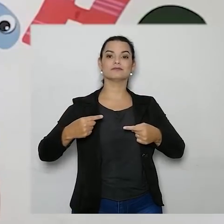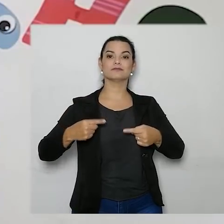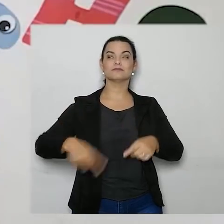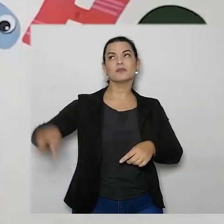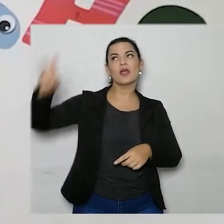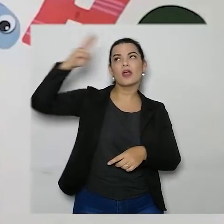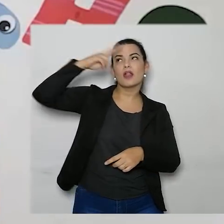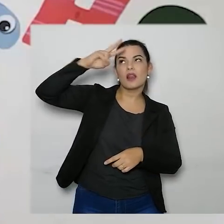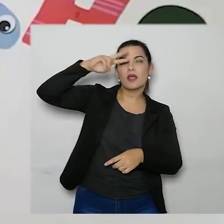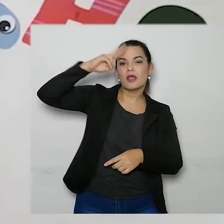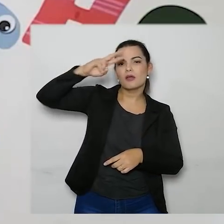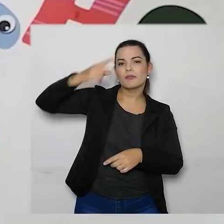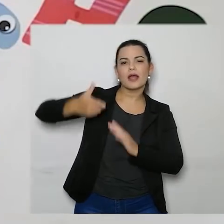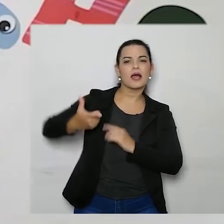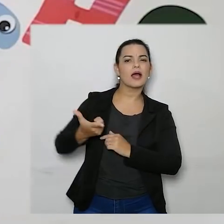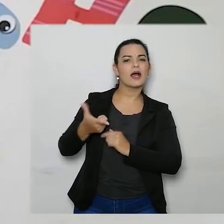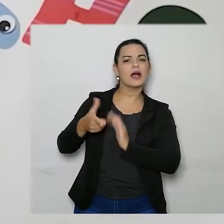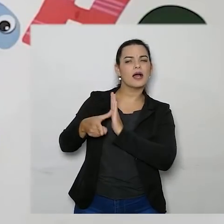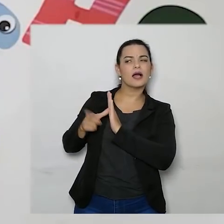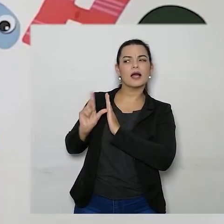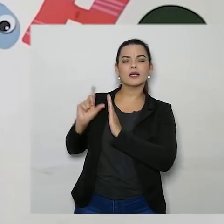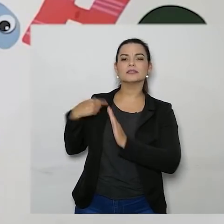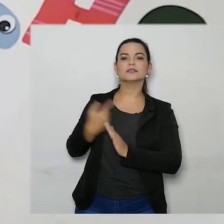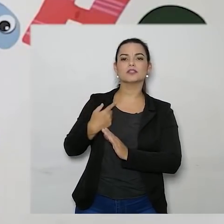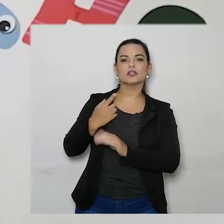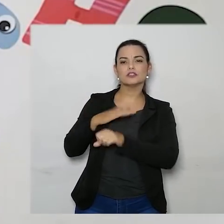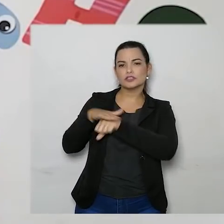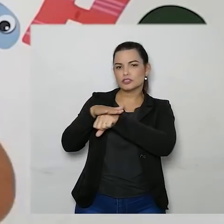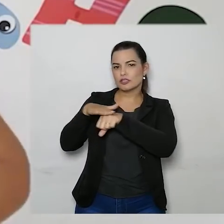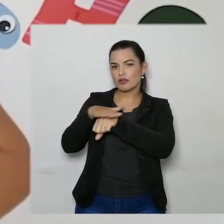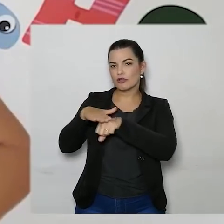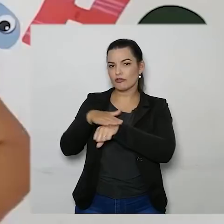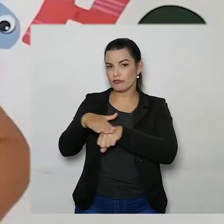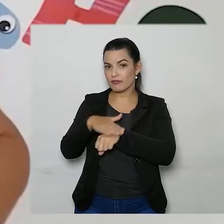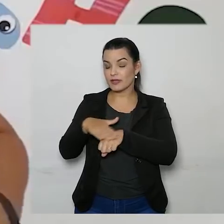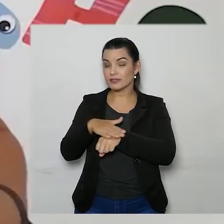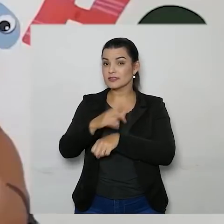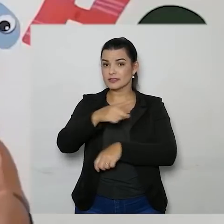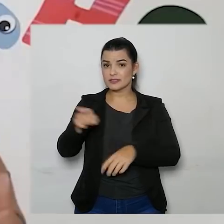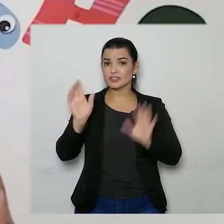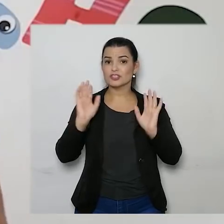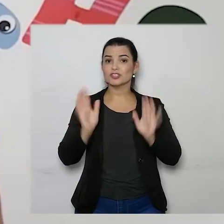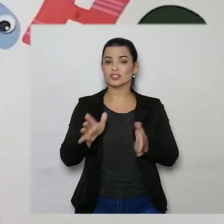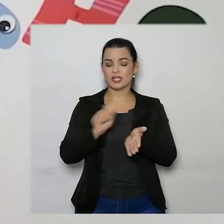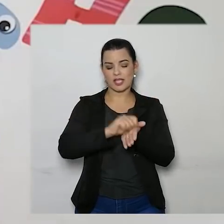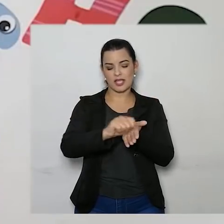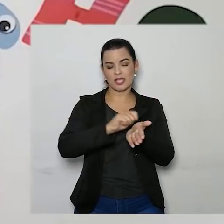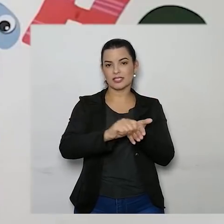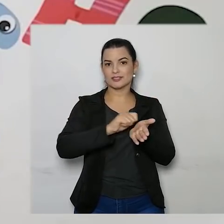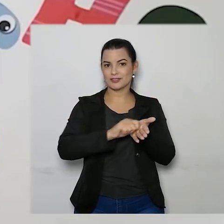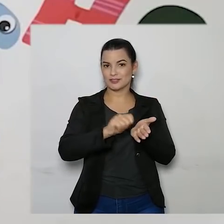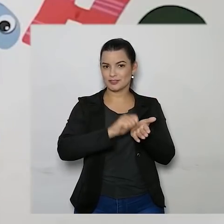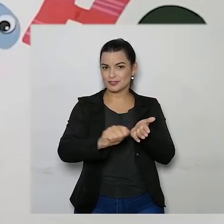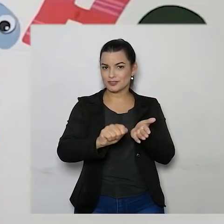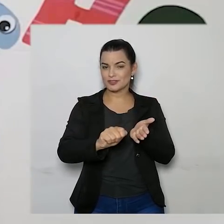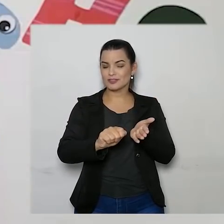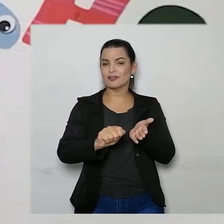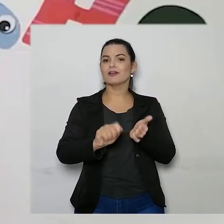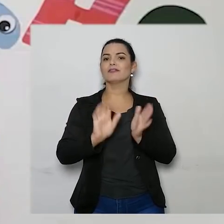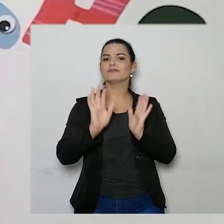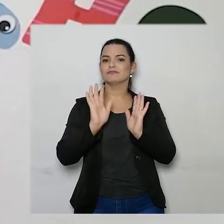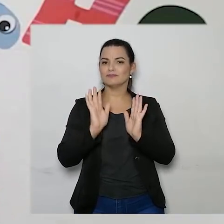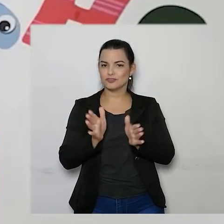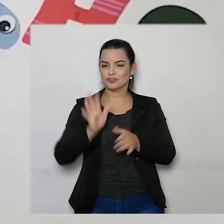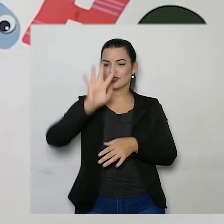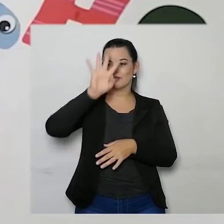tudo o que nós já conversamos ao longo dos nossos encontros. Vocês fizeram várias anotações, tem as